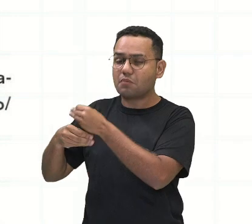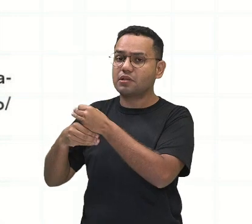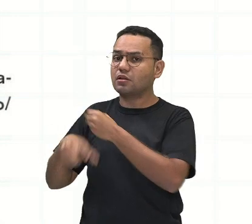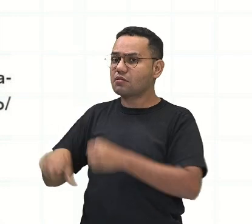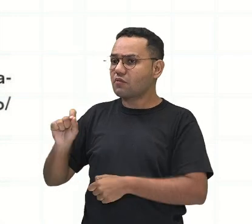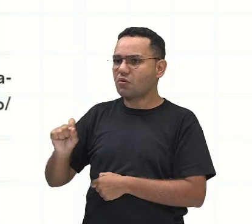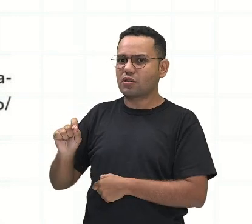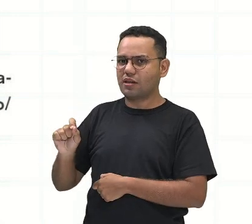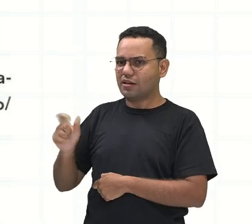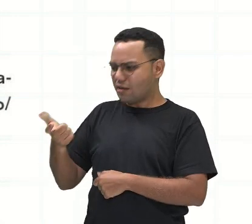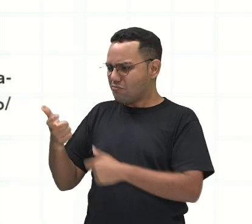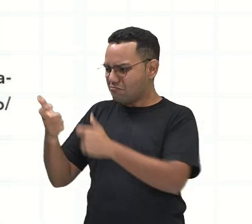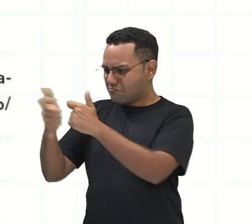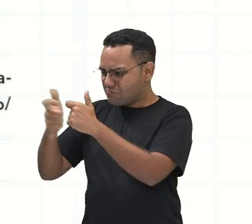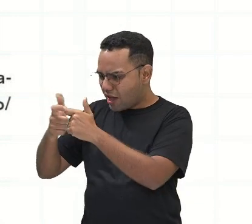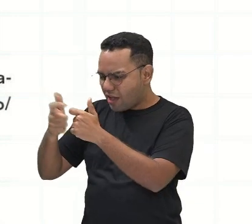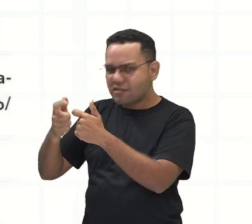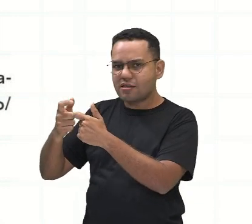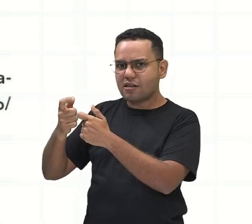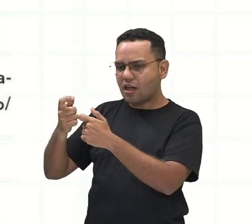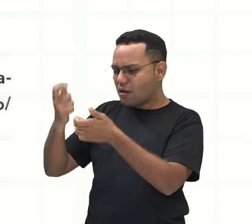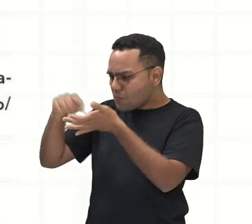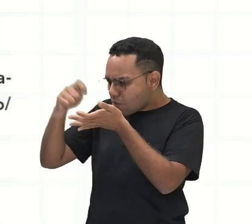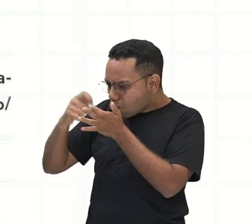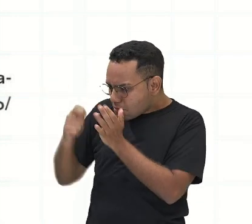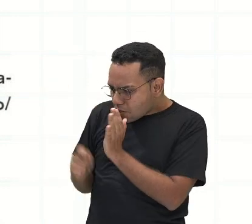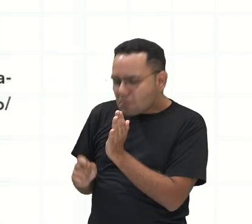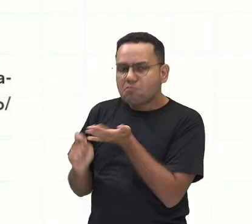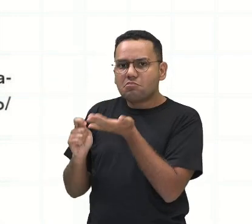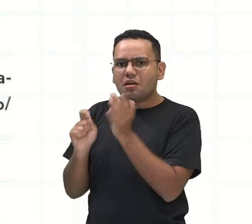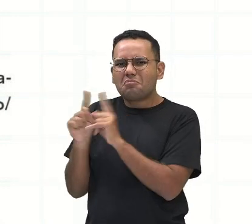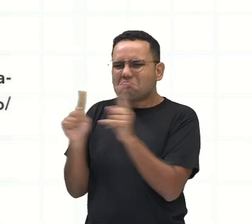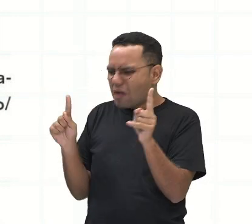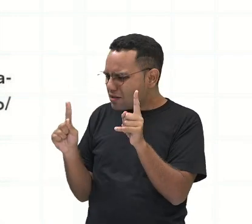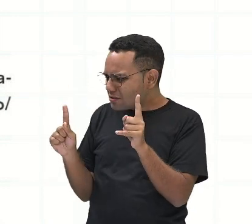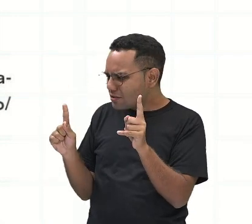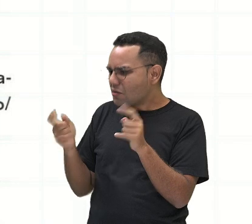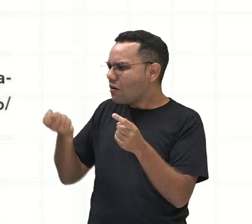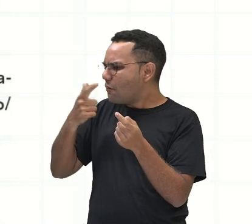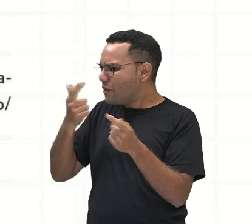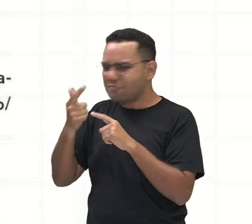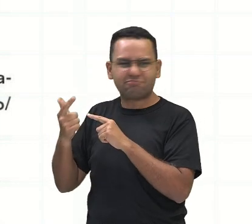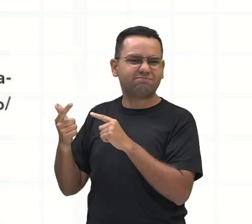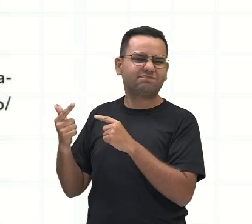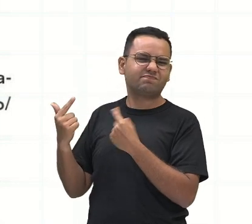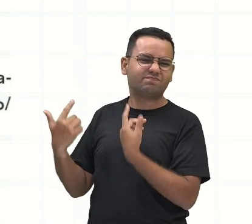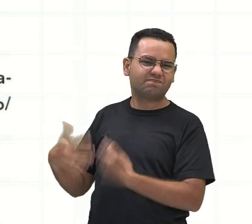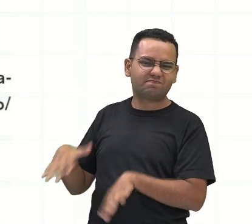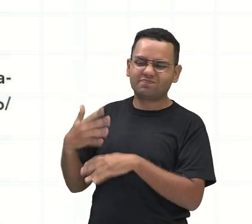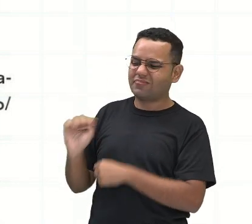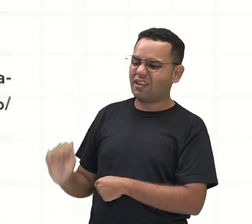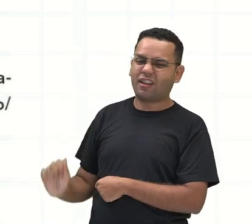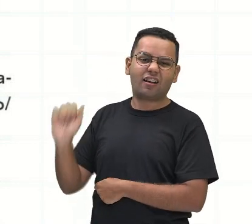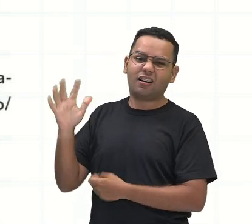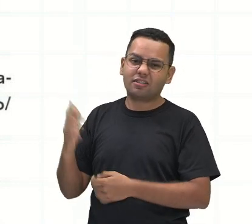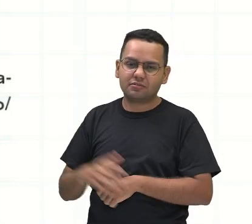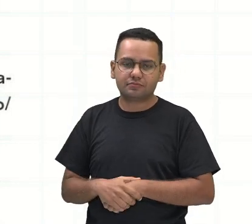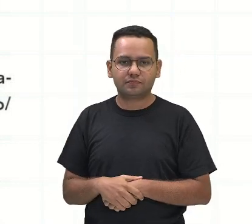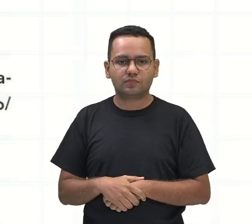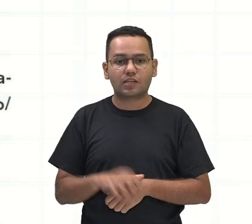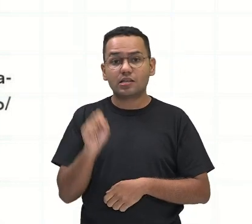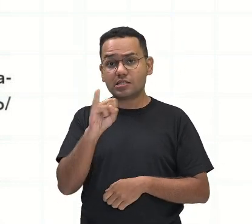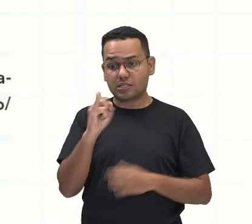caro, tá? Então vejam a diferença entre fato e opinião. A gente observando bem, né, aí nesse